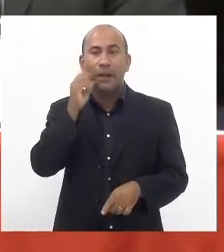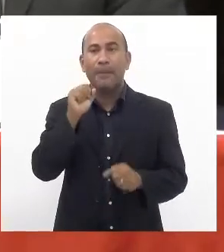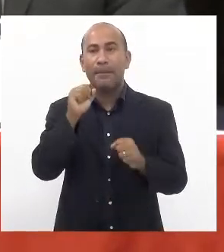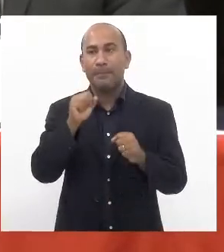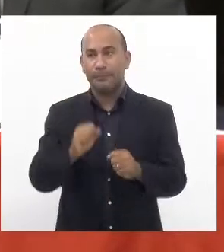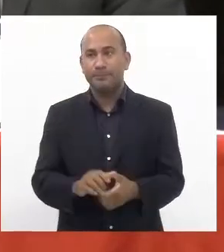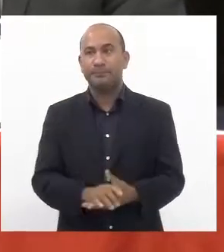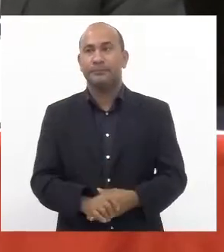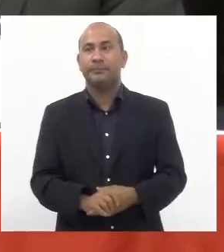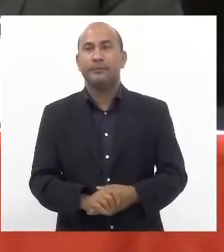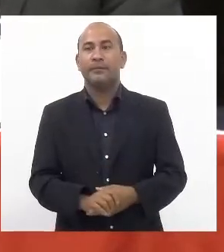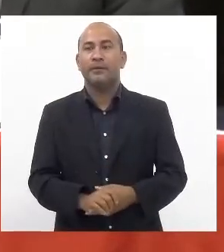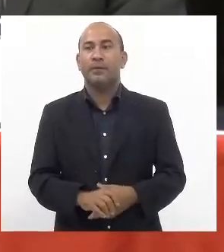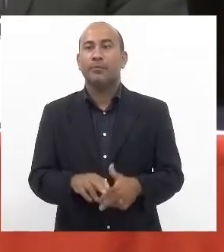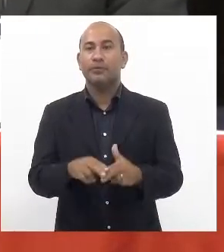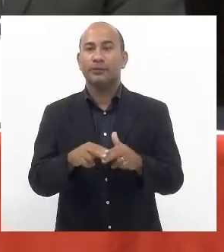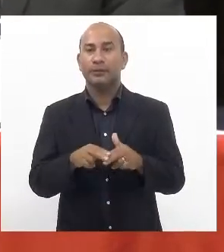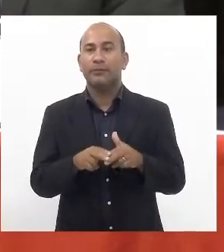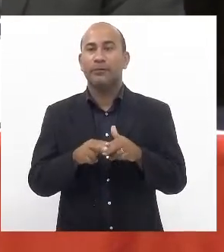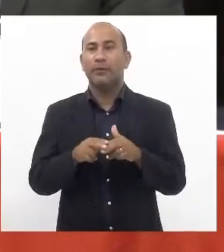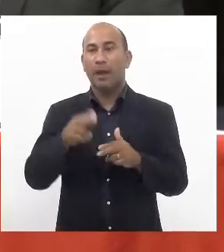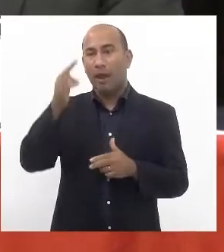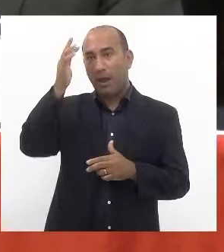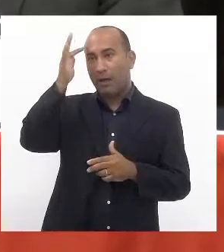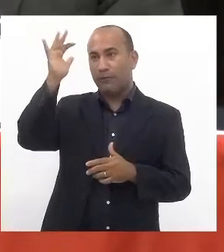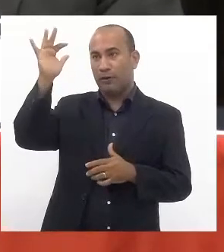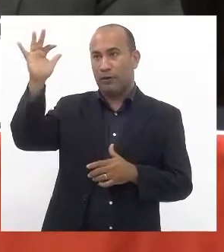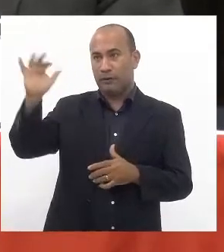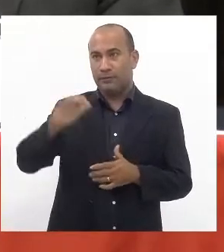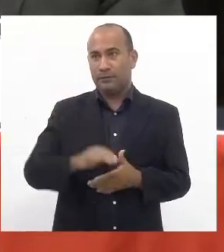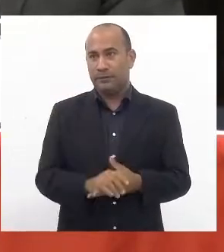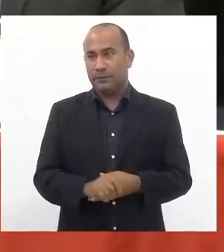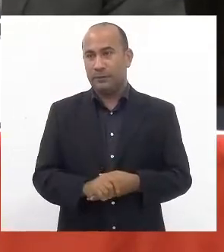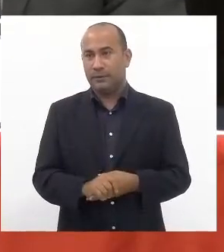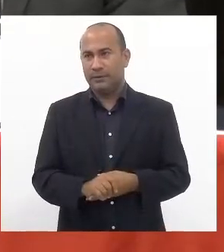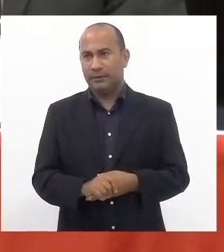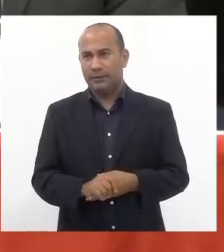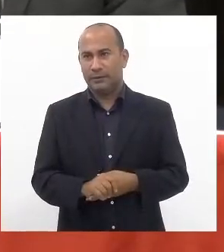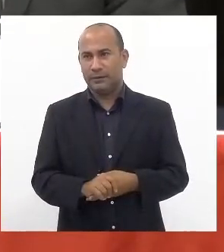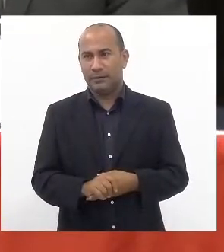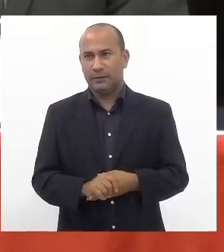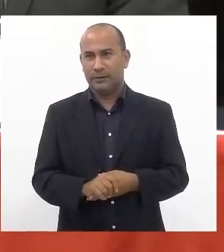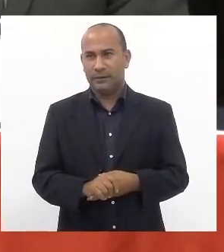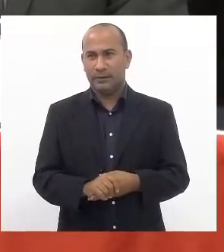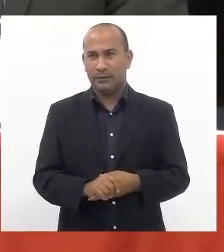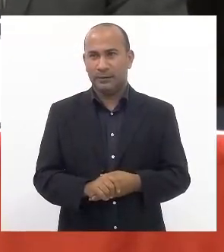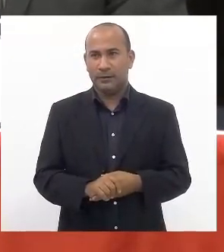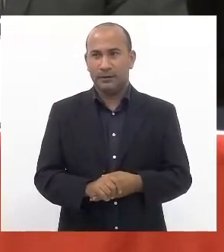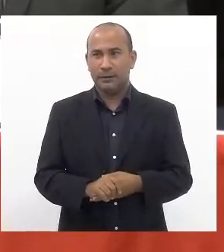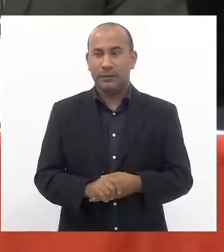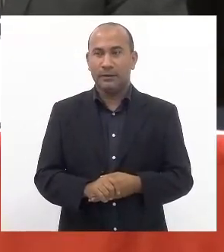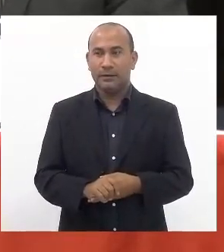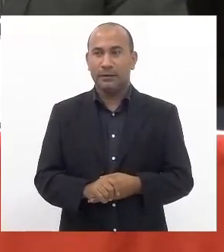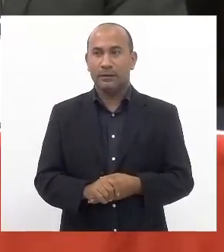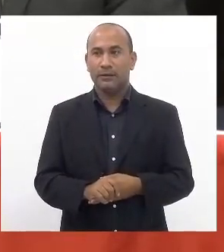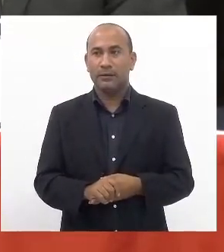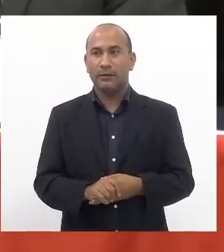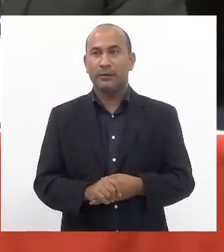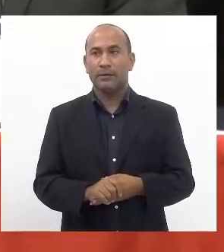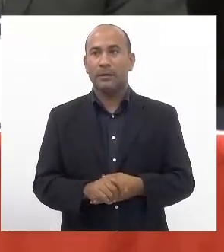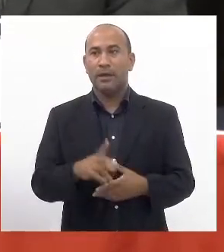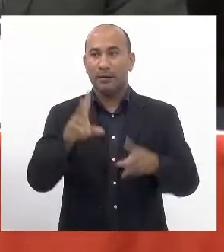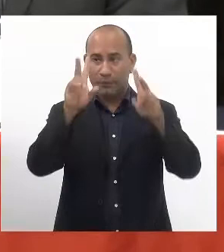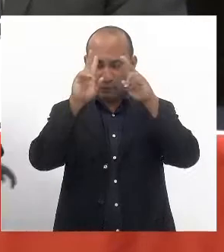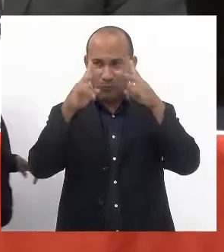especial apreço ao filósofo Hegel, né? E ela cita a frase que a arte cultiva o humano